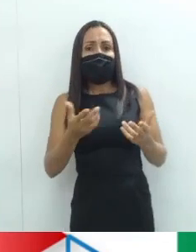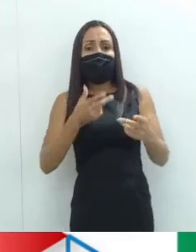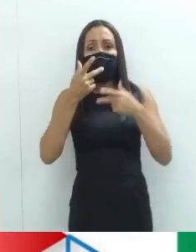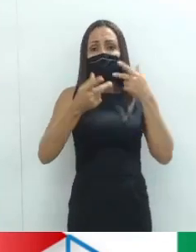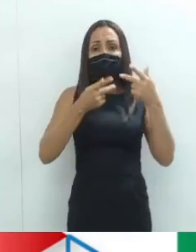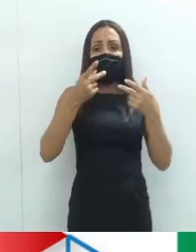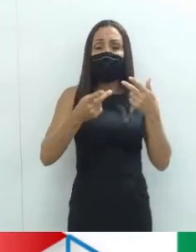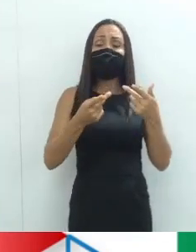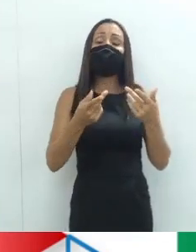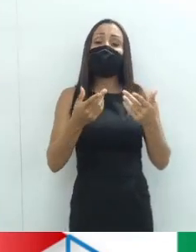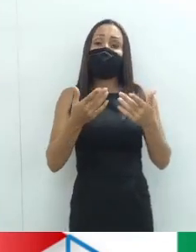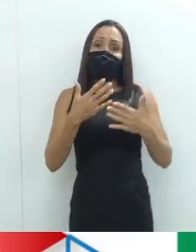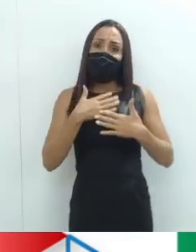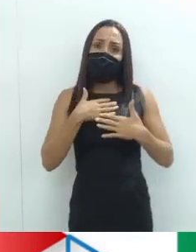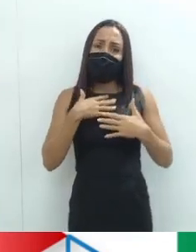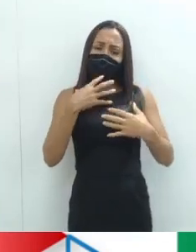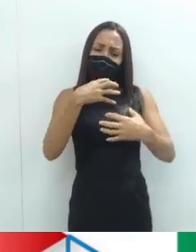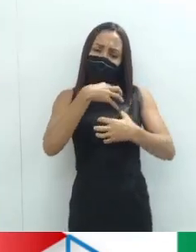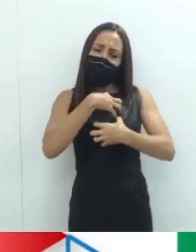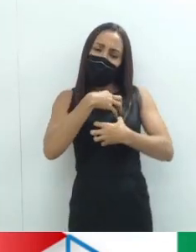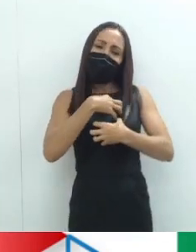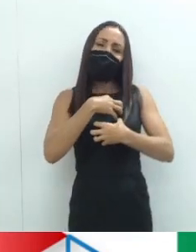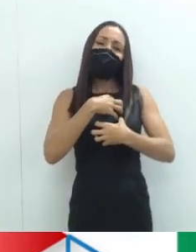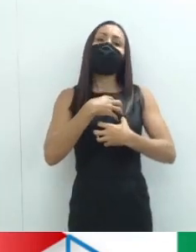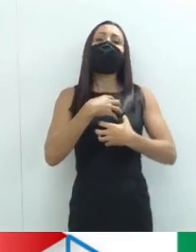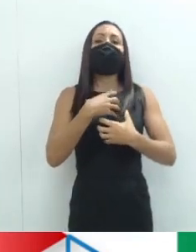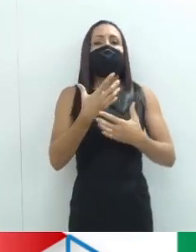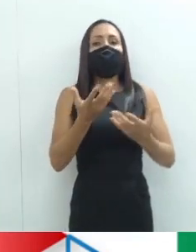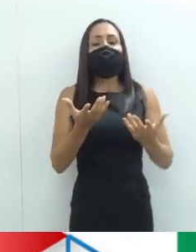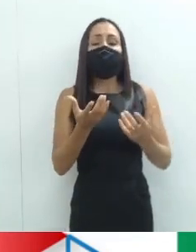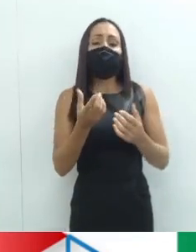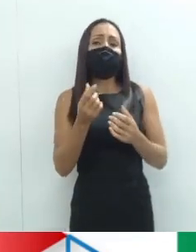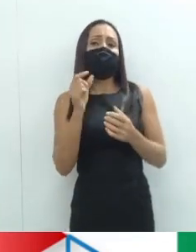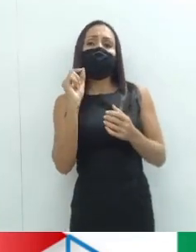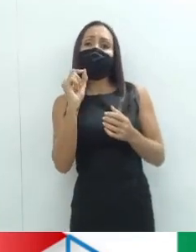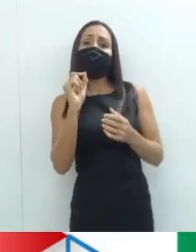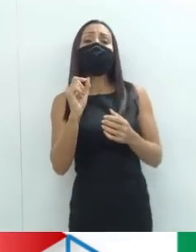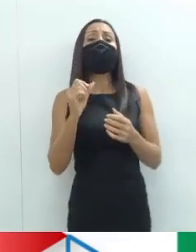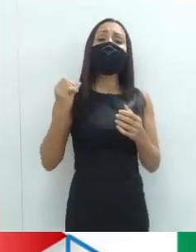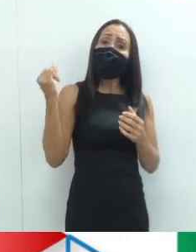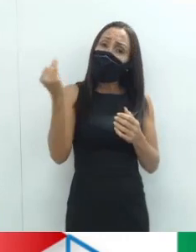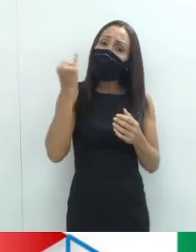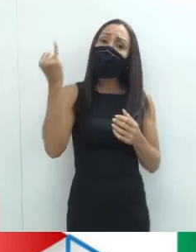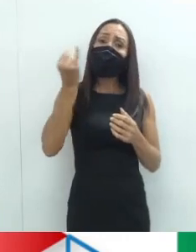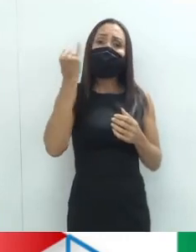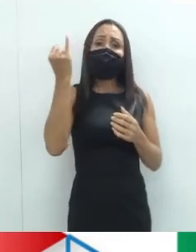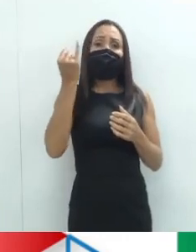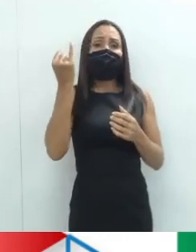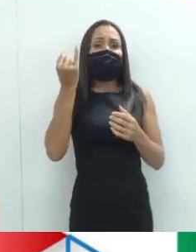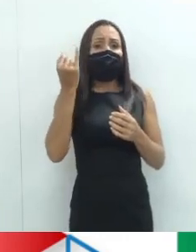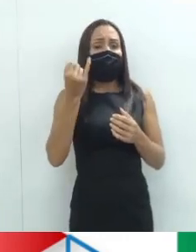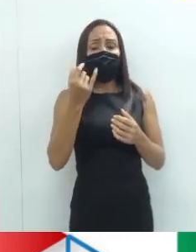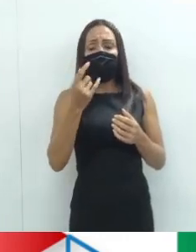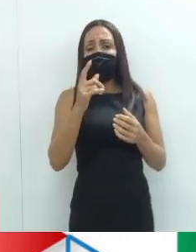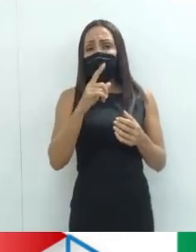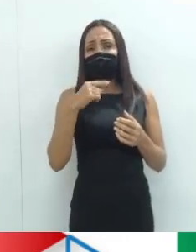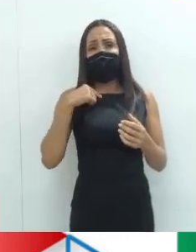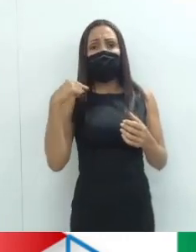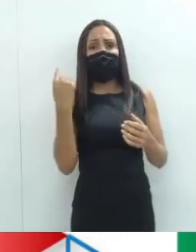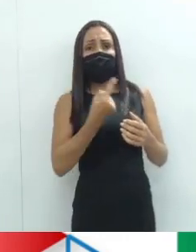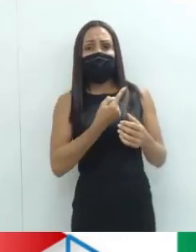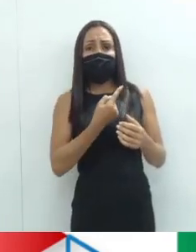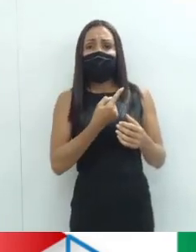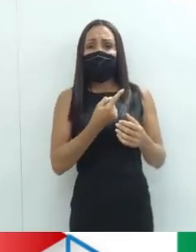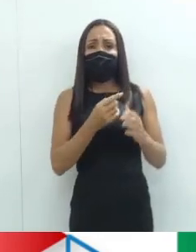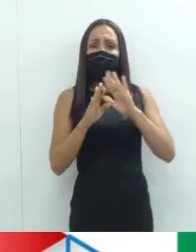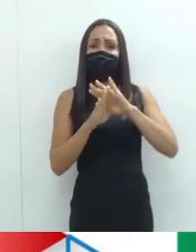muito pra gente, porque ela vai falar aí o quão é necessário a gente não deixar de fazer as